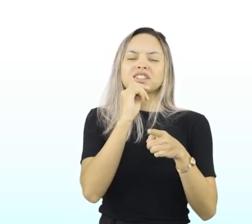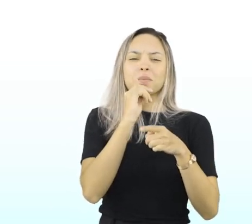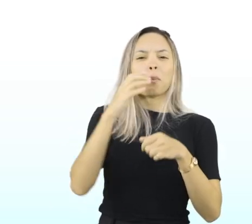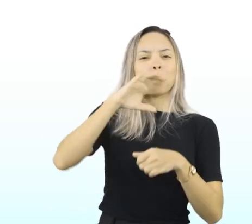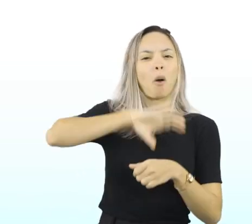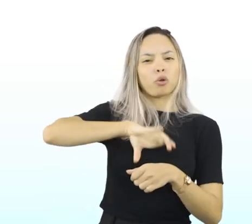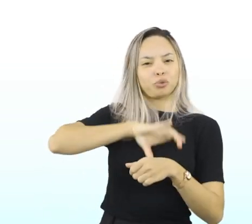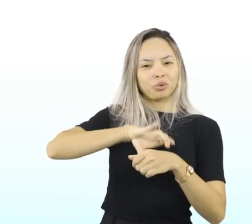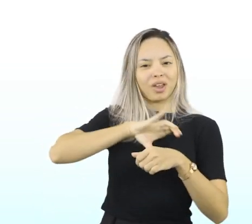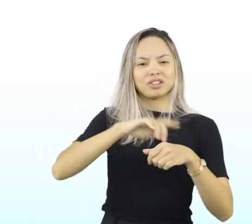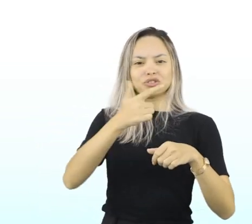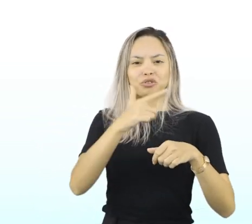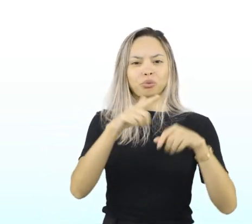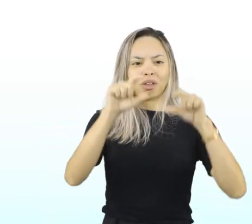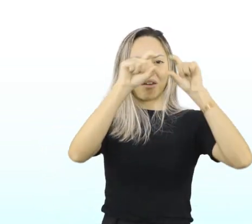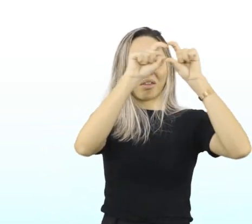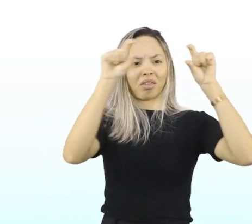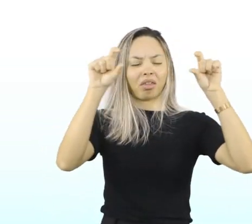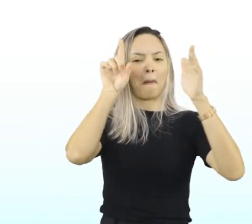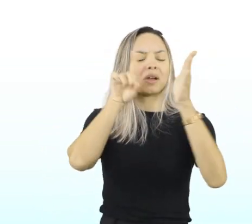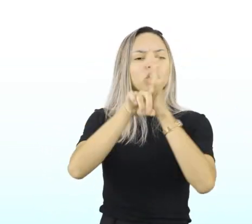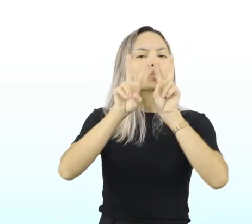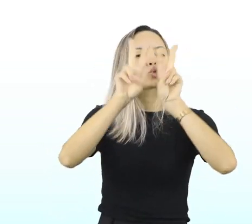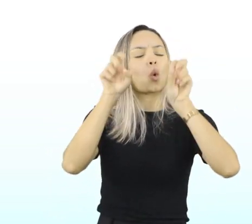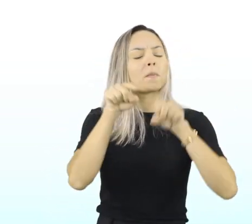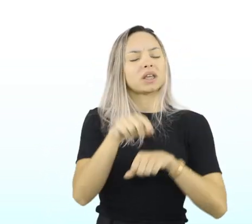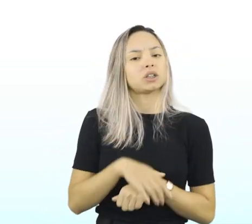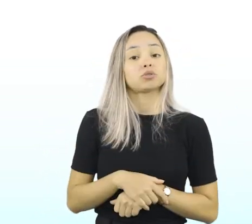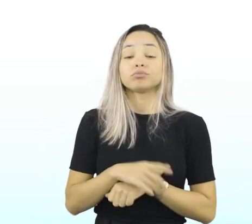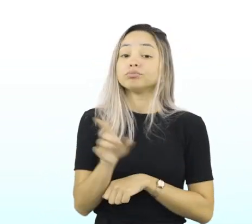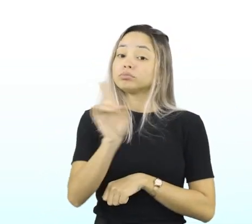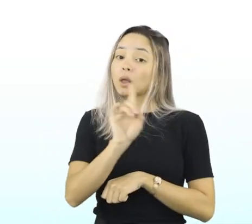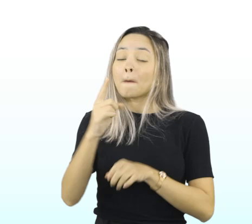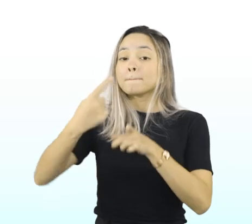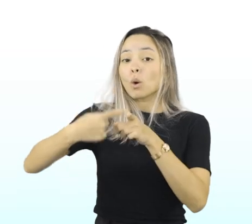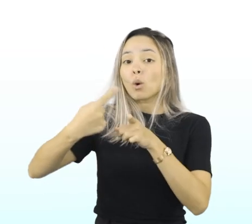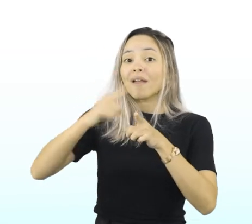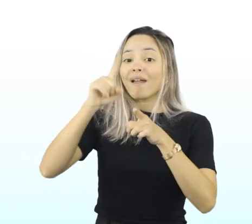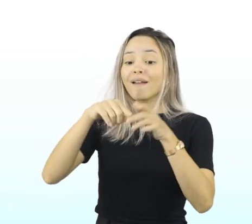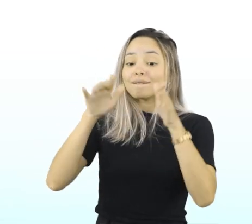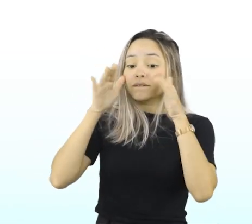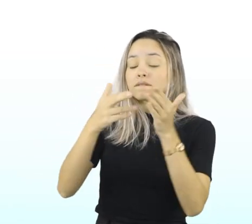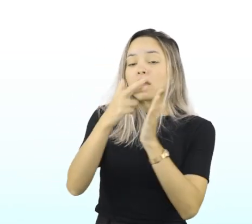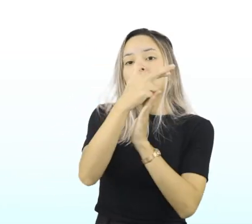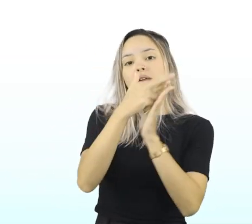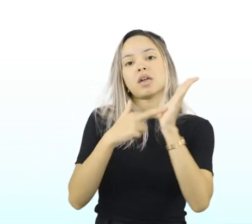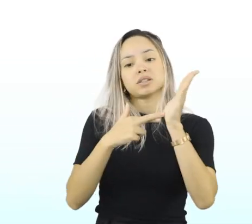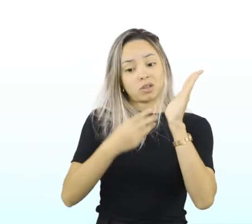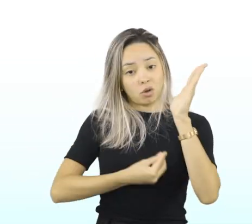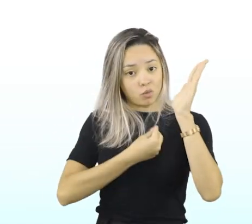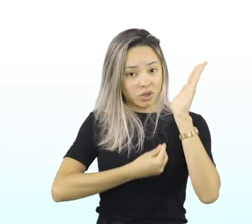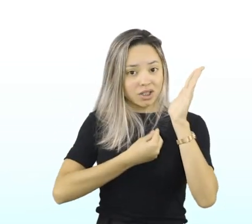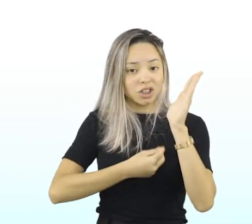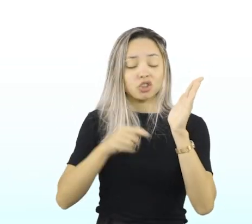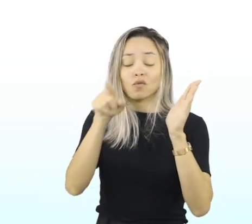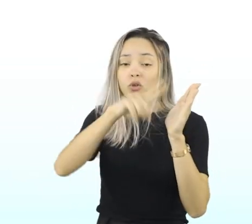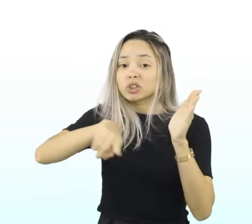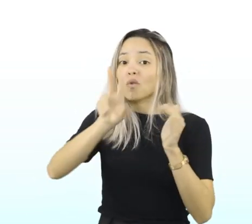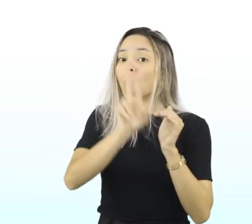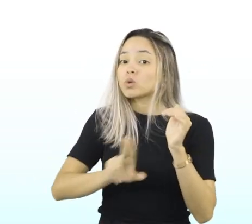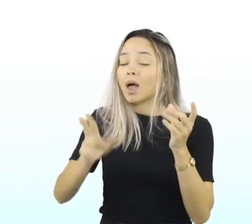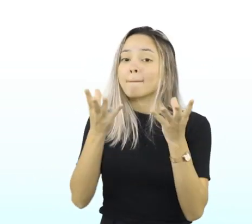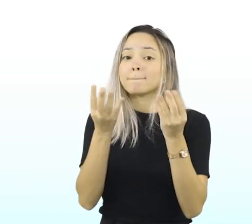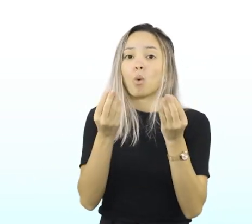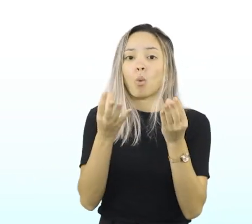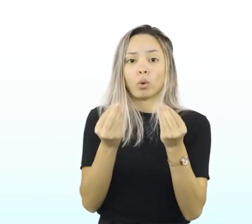na redação. Então o estudo da gramática é importante, claro, porque você vai usar na redação, na produção